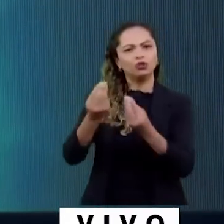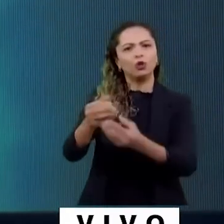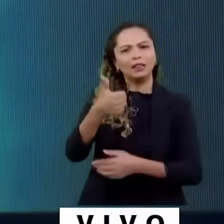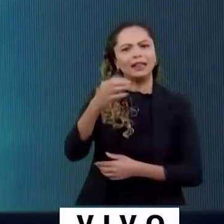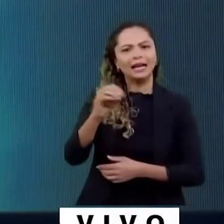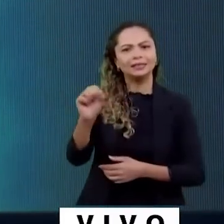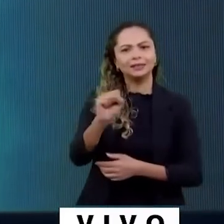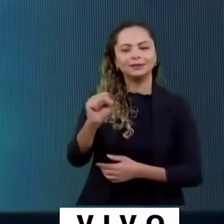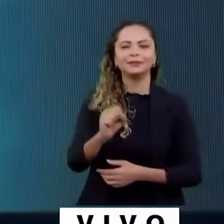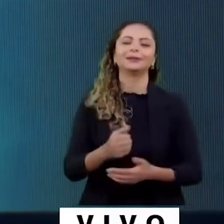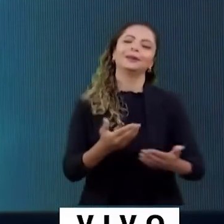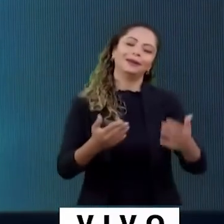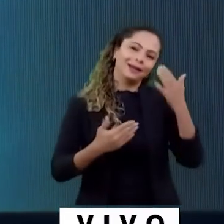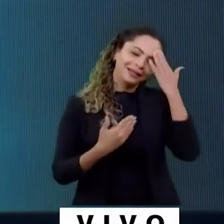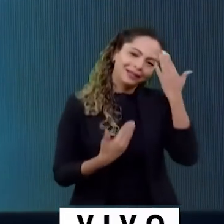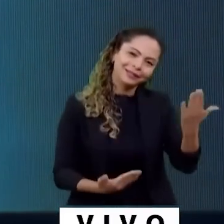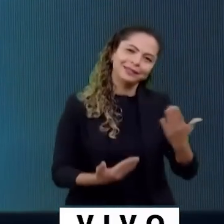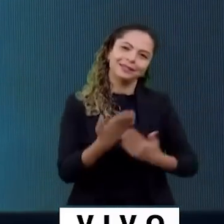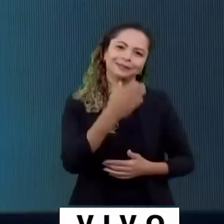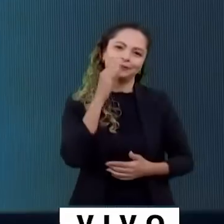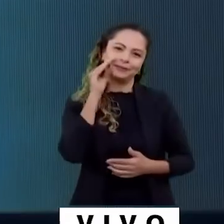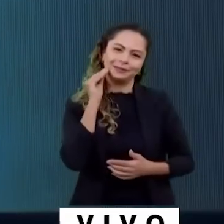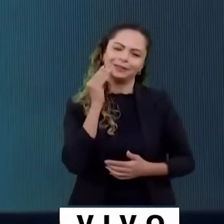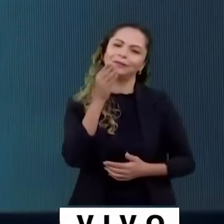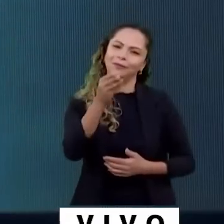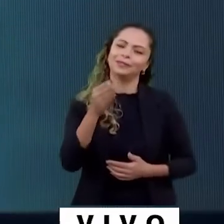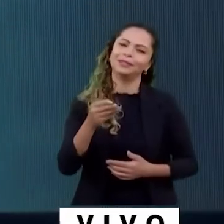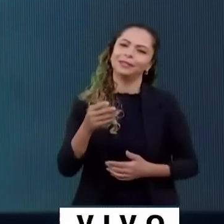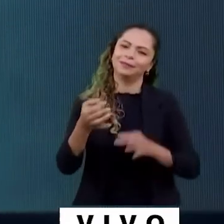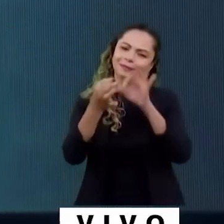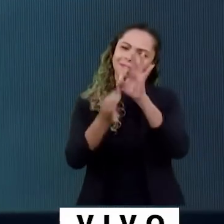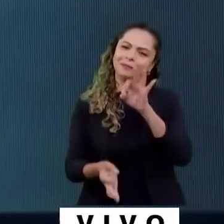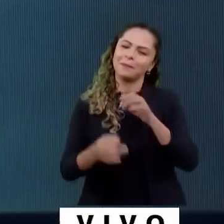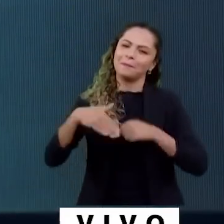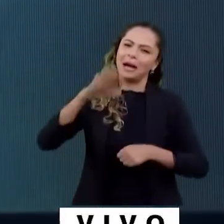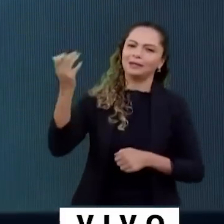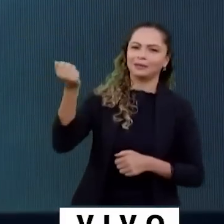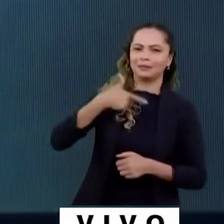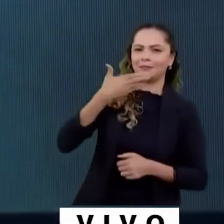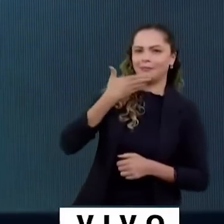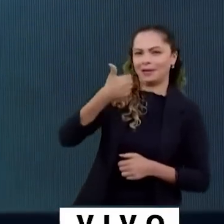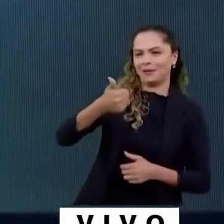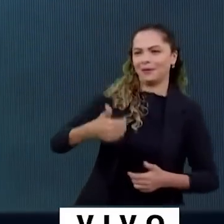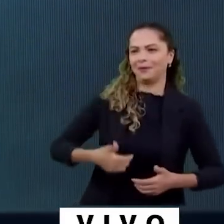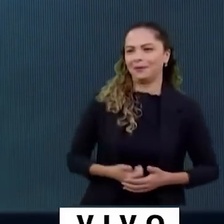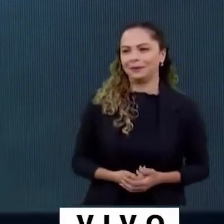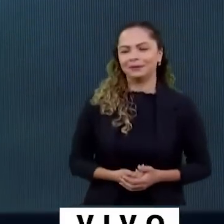eu agradeço Ciro Mas você tenho certeza que vai falar melhor do que eu obrigada obrigada